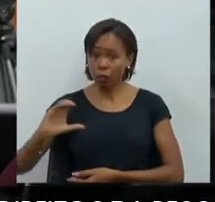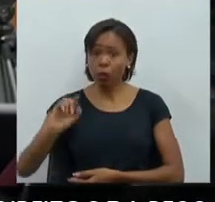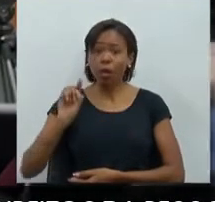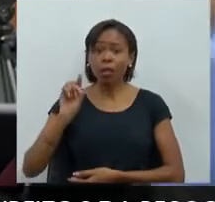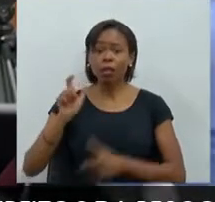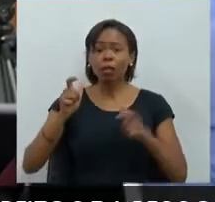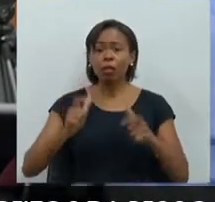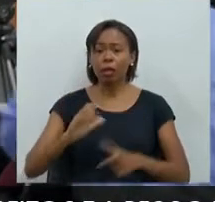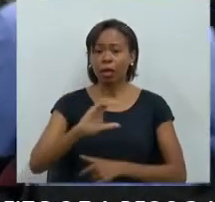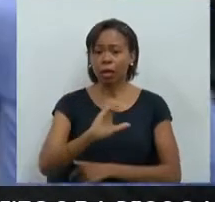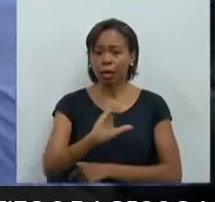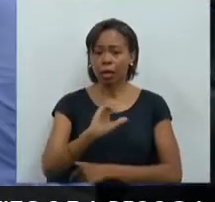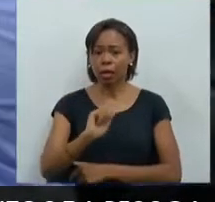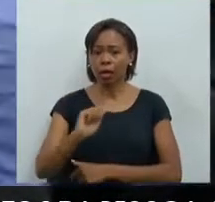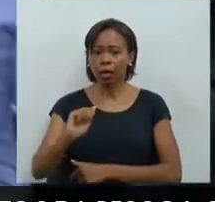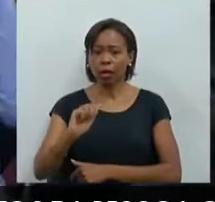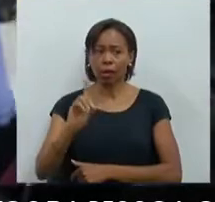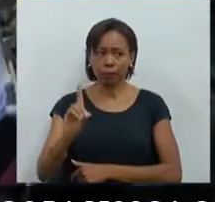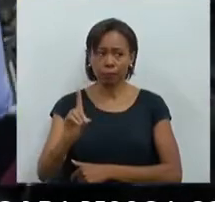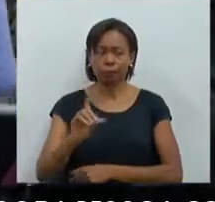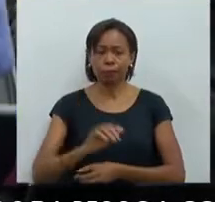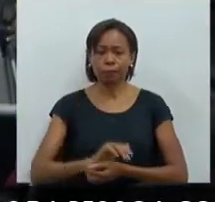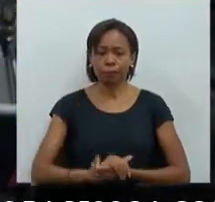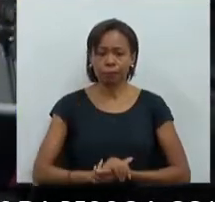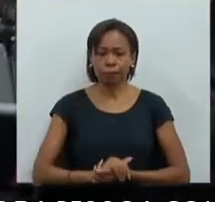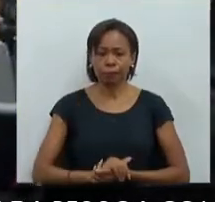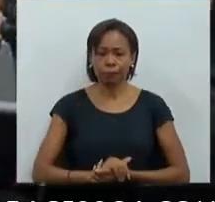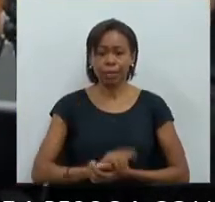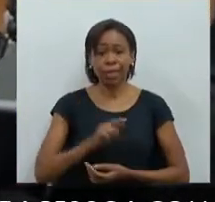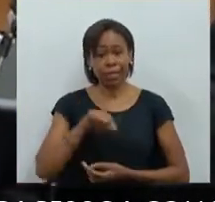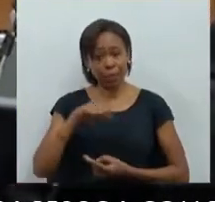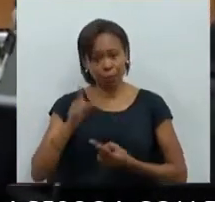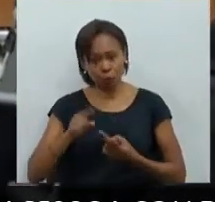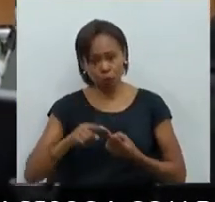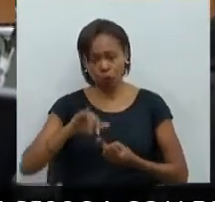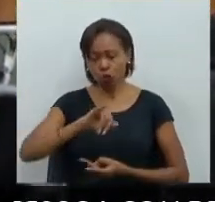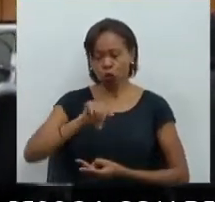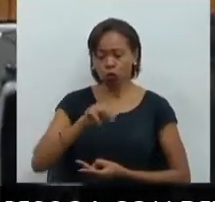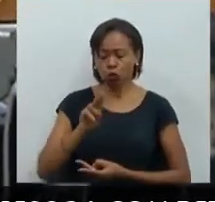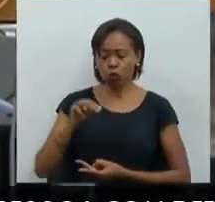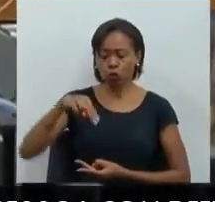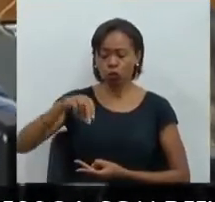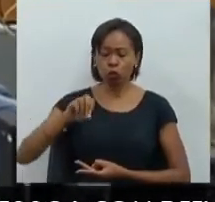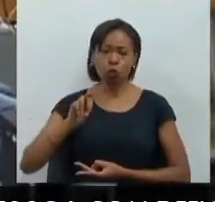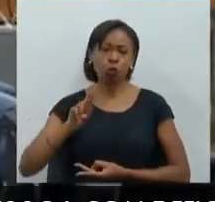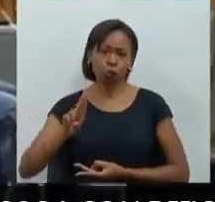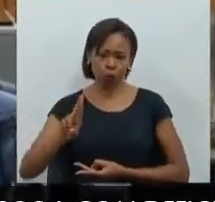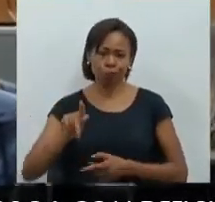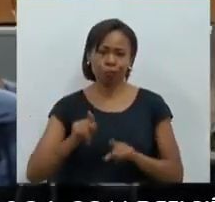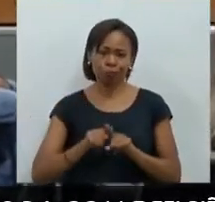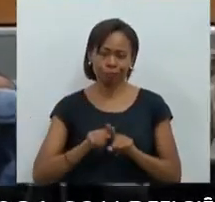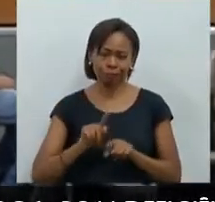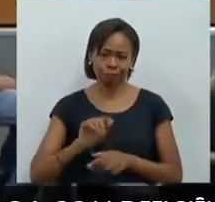para que ele dê a fala, e a gente encerra com o Júlio também do CNI, que vai dar uma